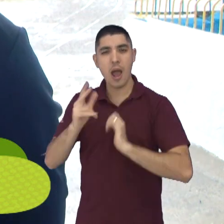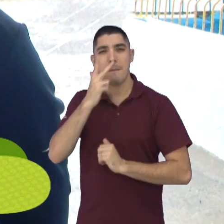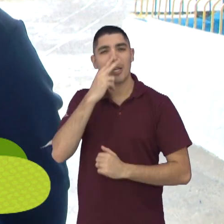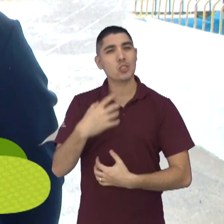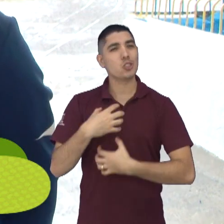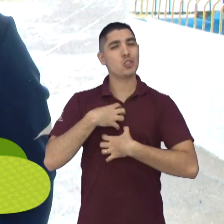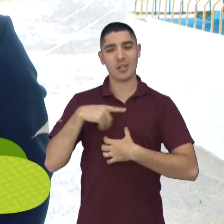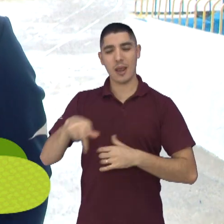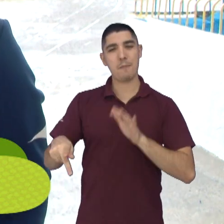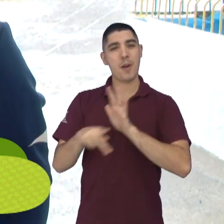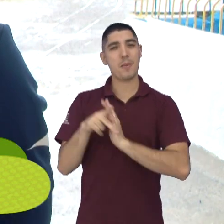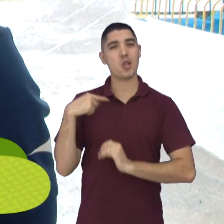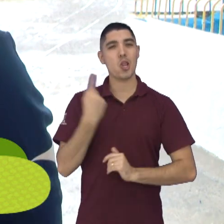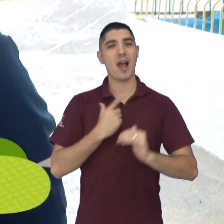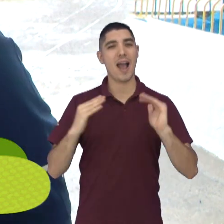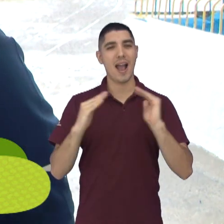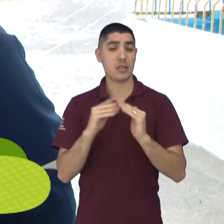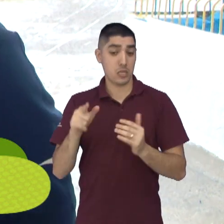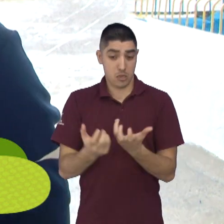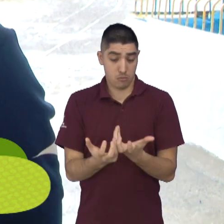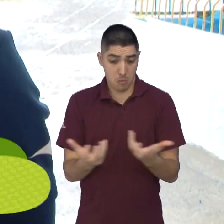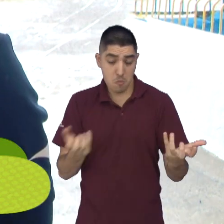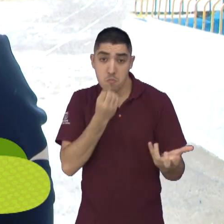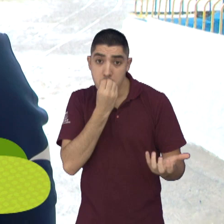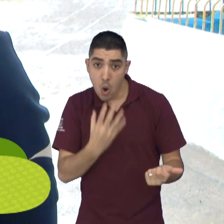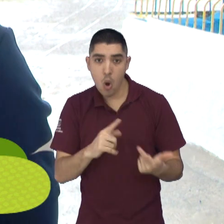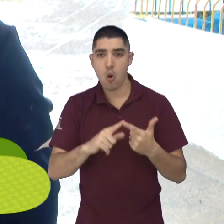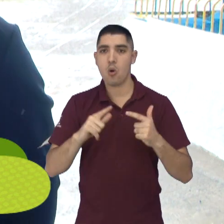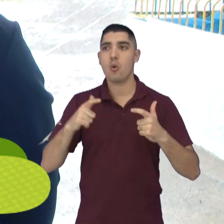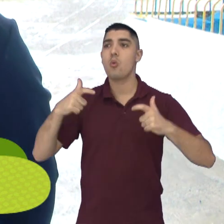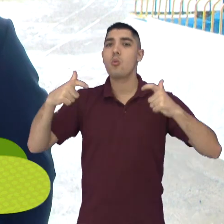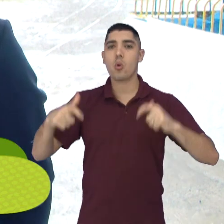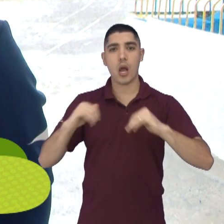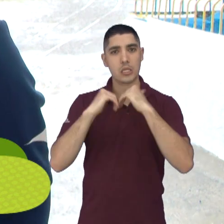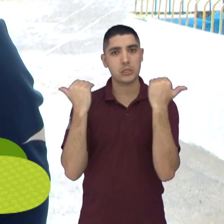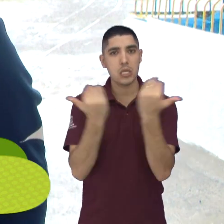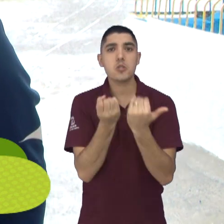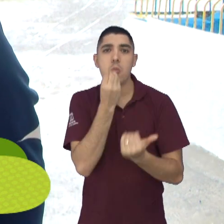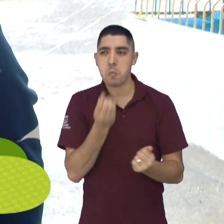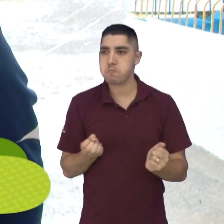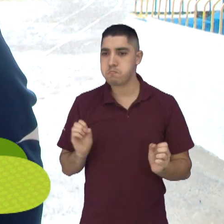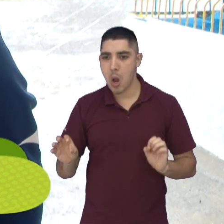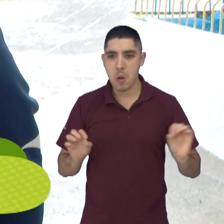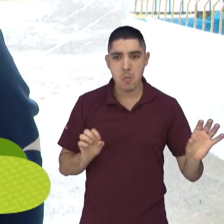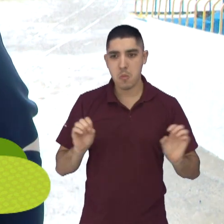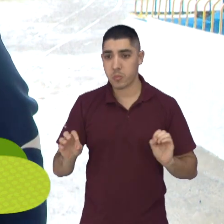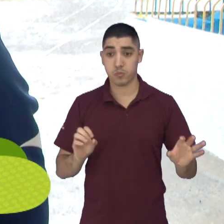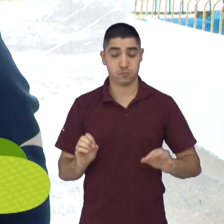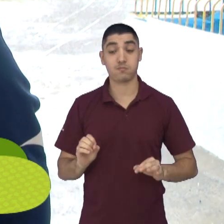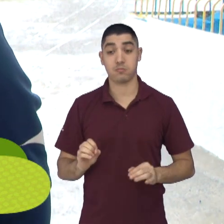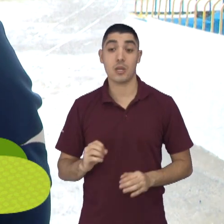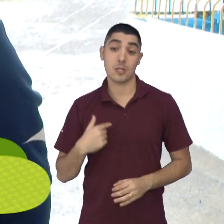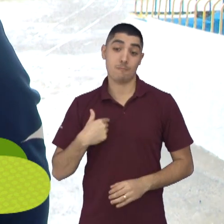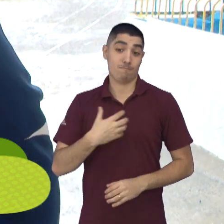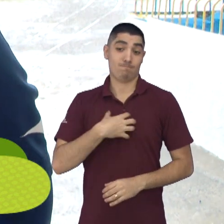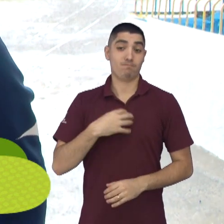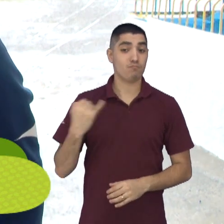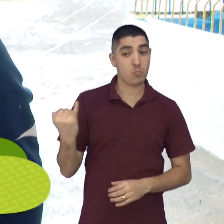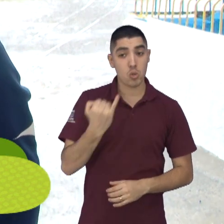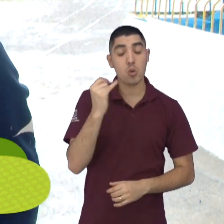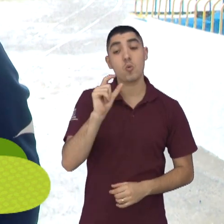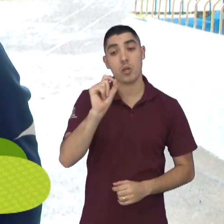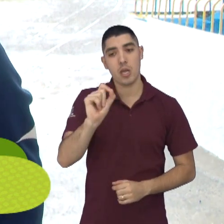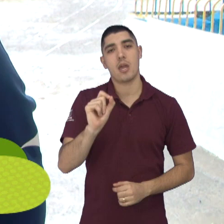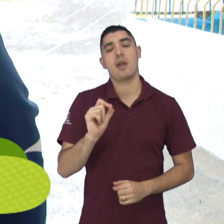né? E o gramado é bom, a arena boa de se trabalhar, de se jogar. E a gente tem que ter isso, a adaptação